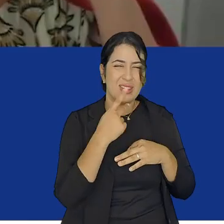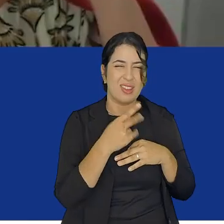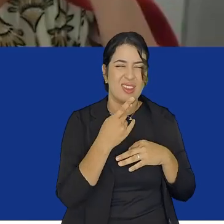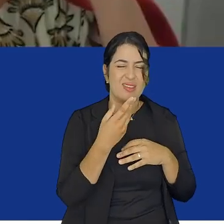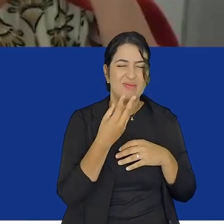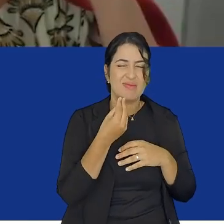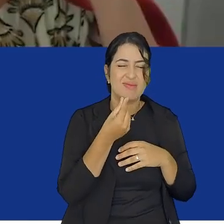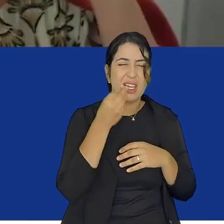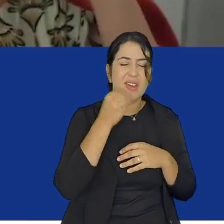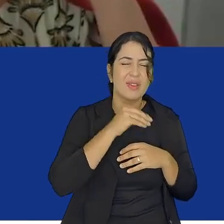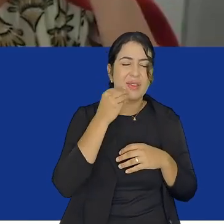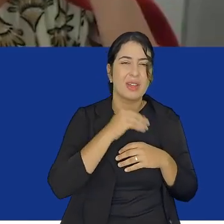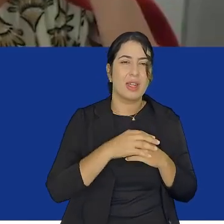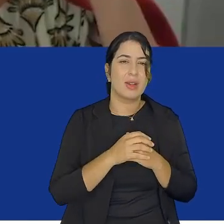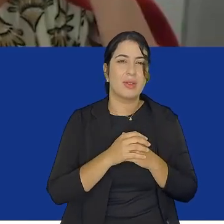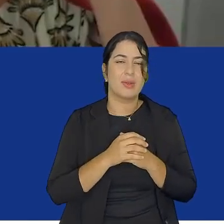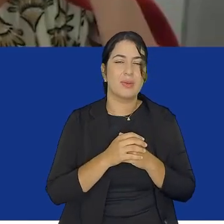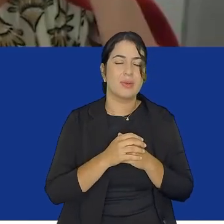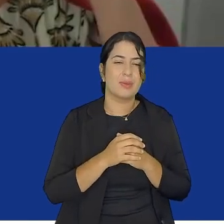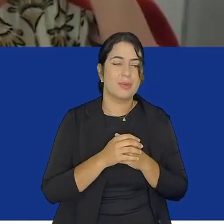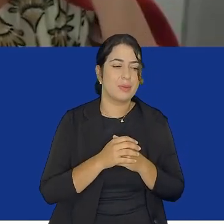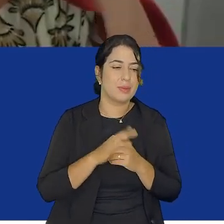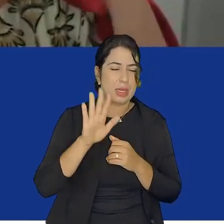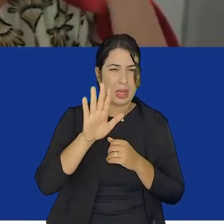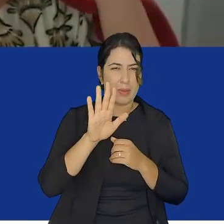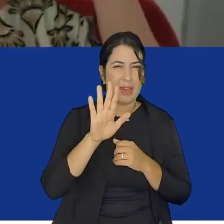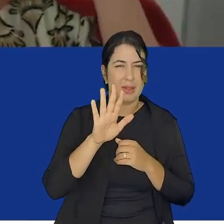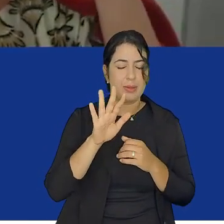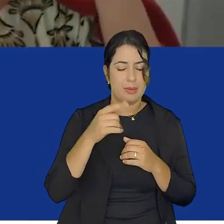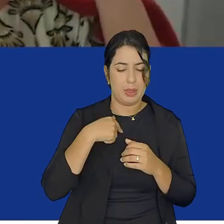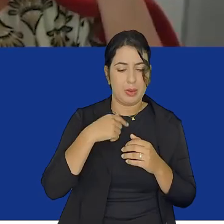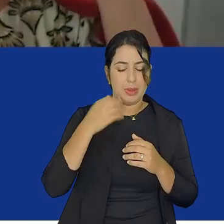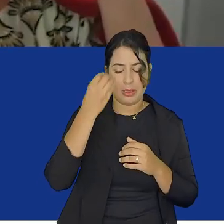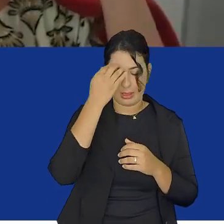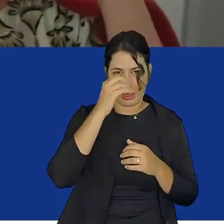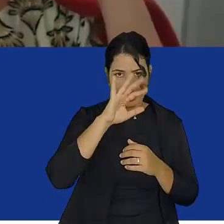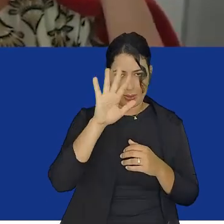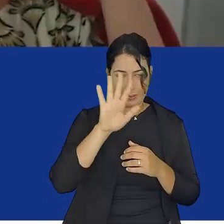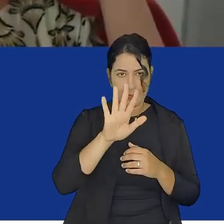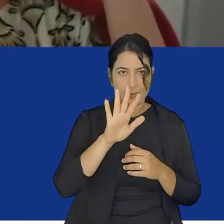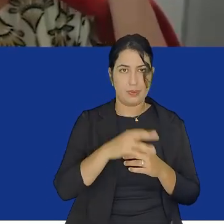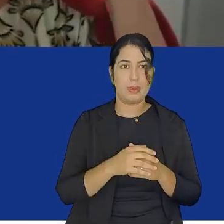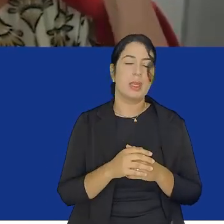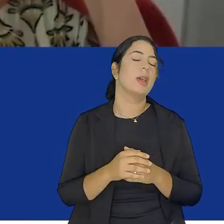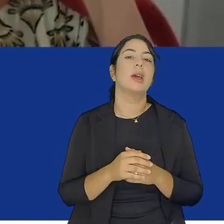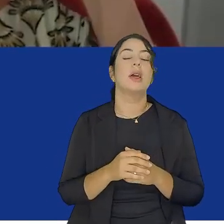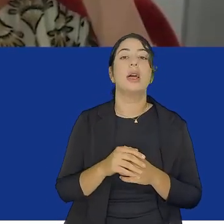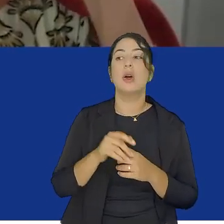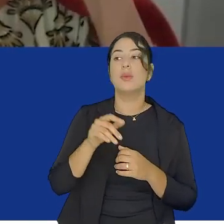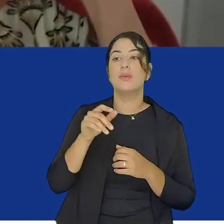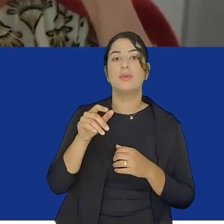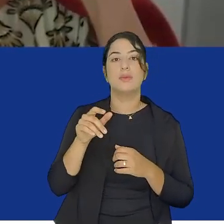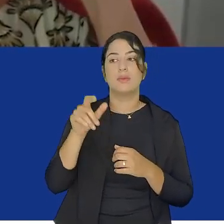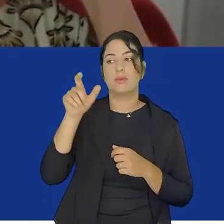nos acessos à resolução. Peraí. E Não que haja oportunidade de transformação, isso mesmo. Ah, tá. Não que haja diferença entre as dores